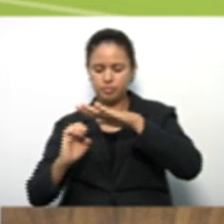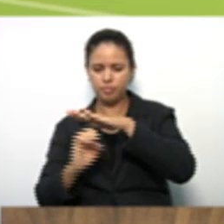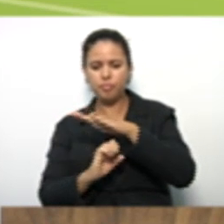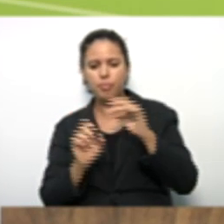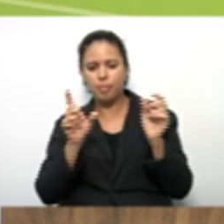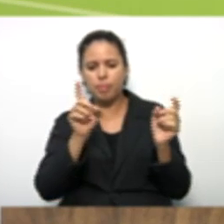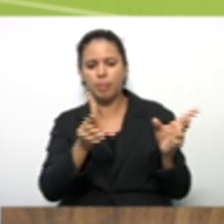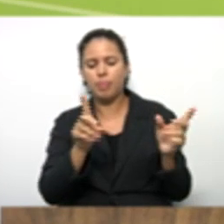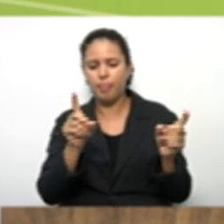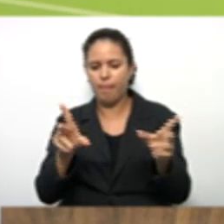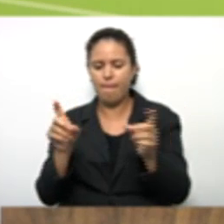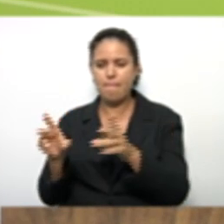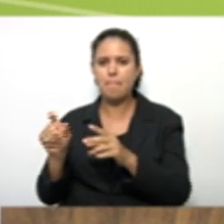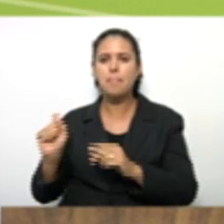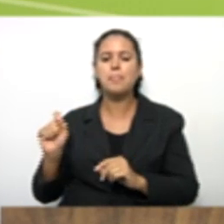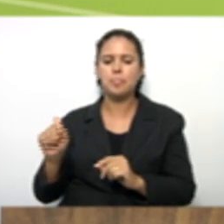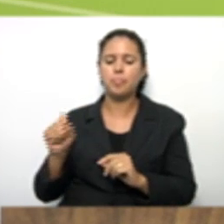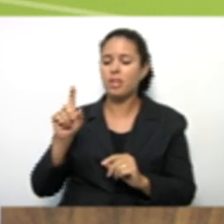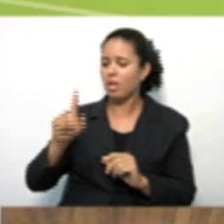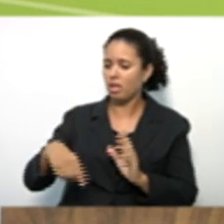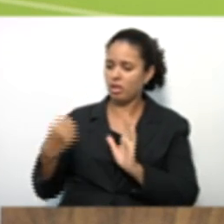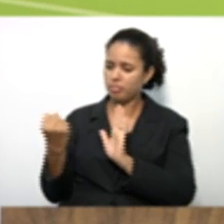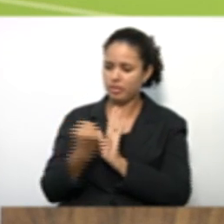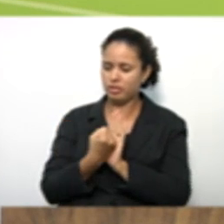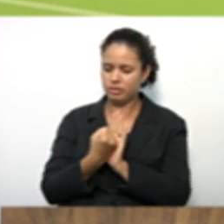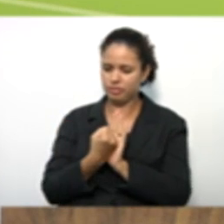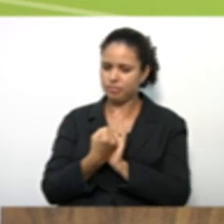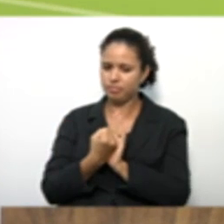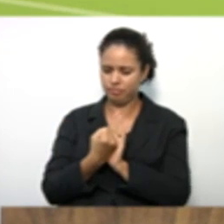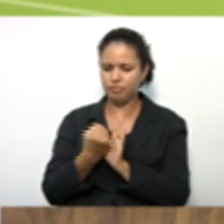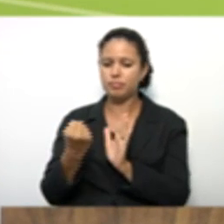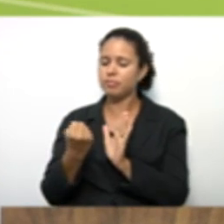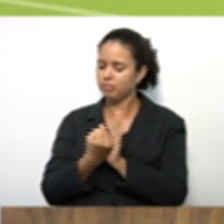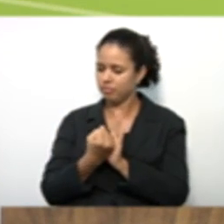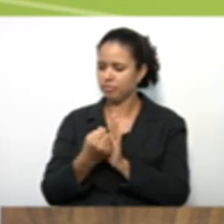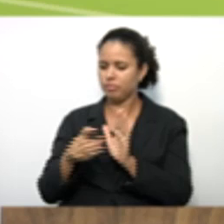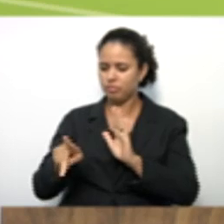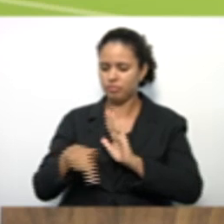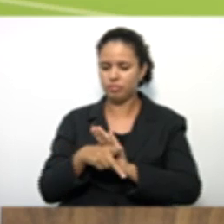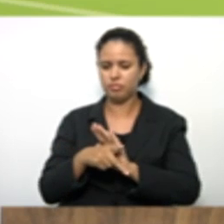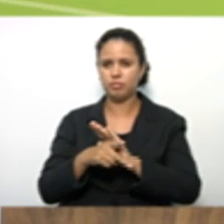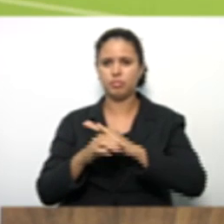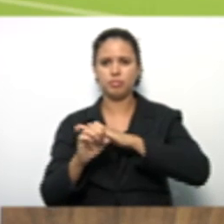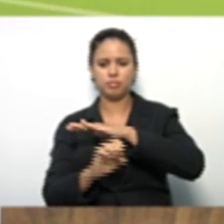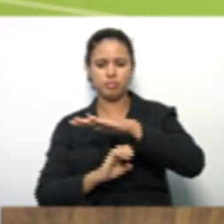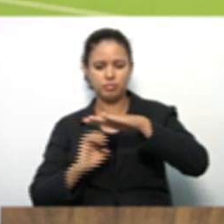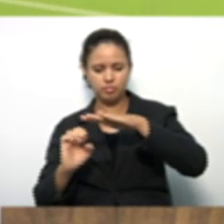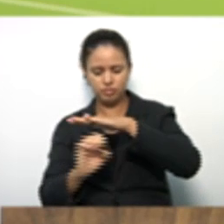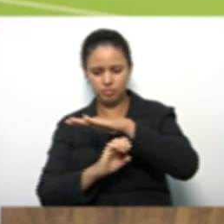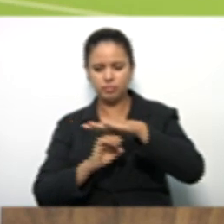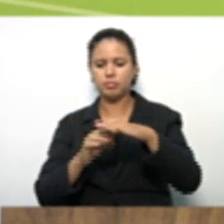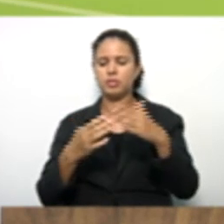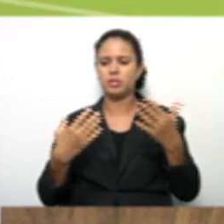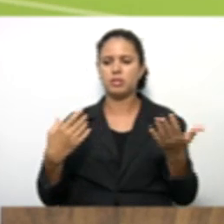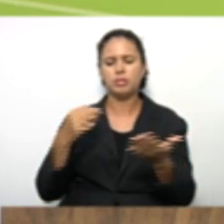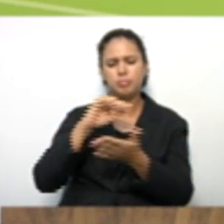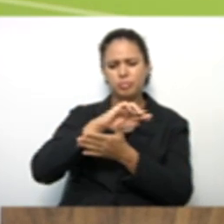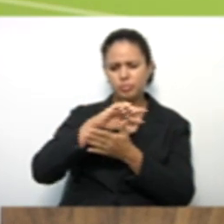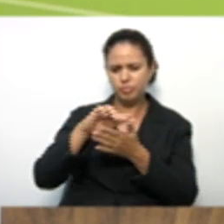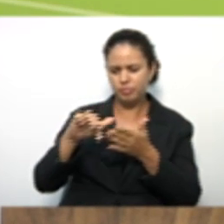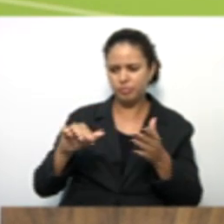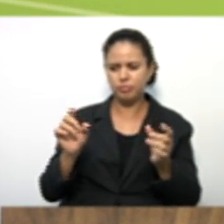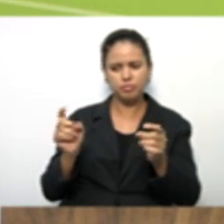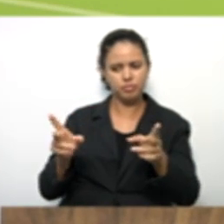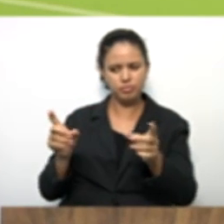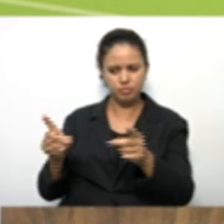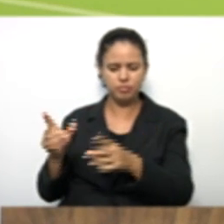vendendo um veículo. Eles vendem a marca da empresa, a marca de um determinado produto. Então é importante ressaltarmos,